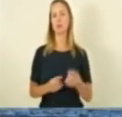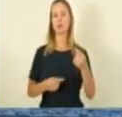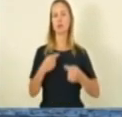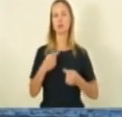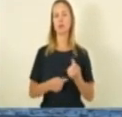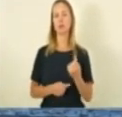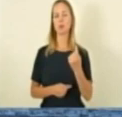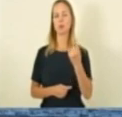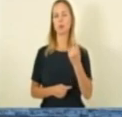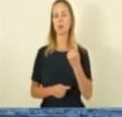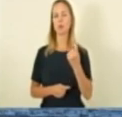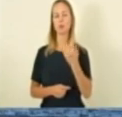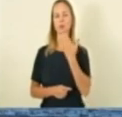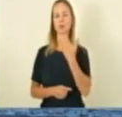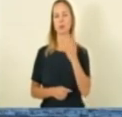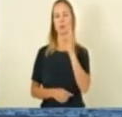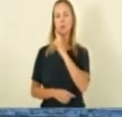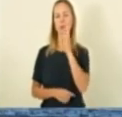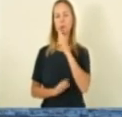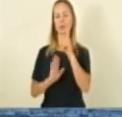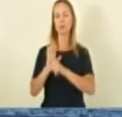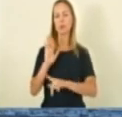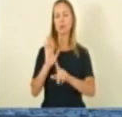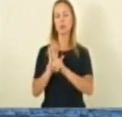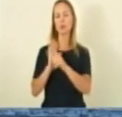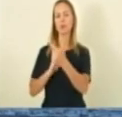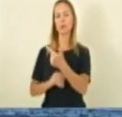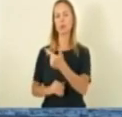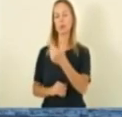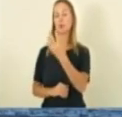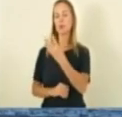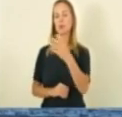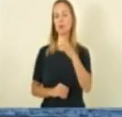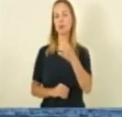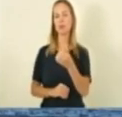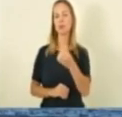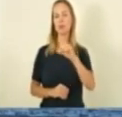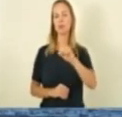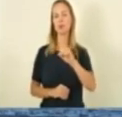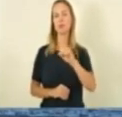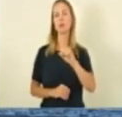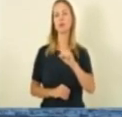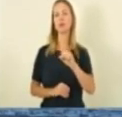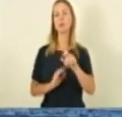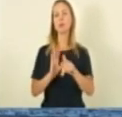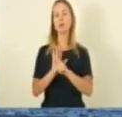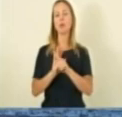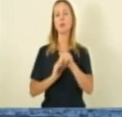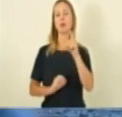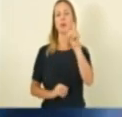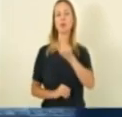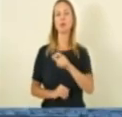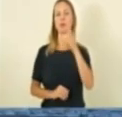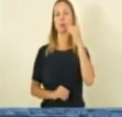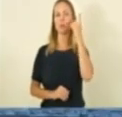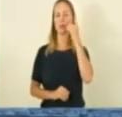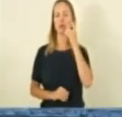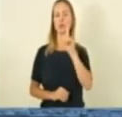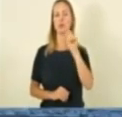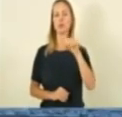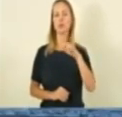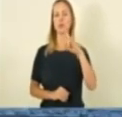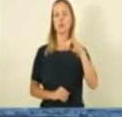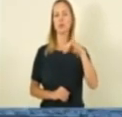Discussão única em regime de urgência do projeto de lei 458/2022 do deputado Gandini, que dispõe sobre